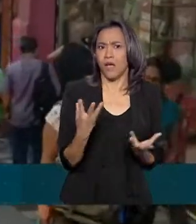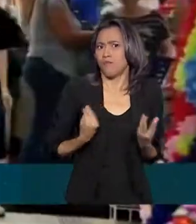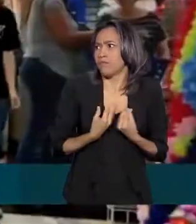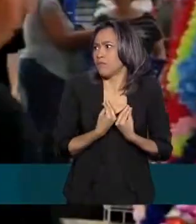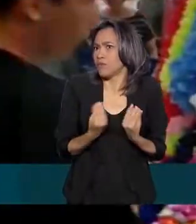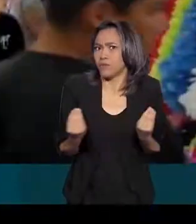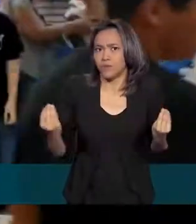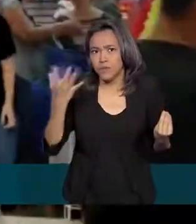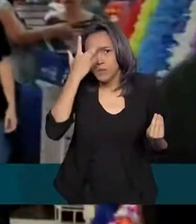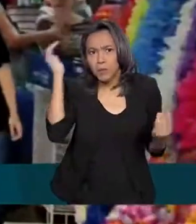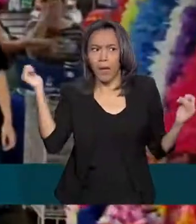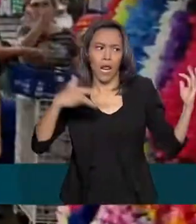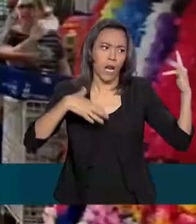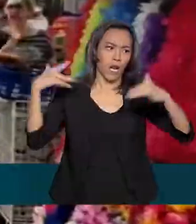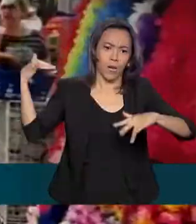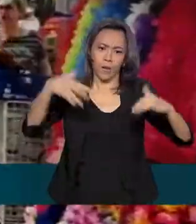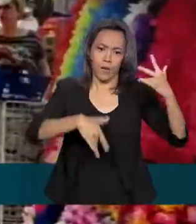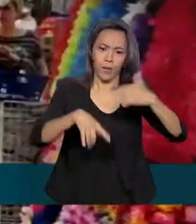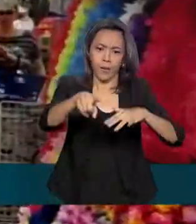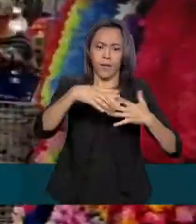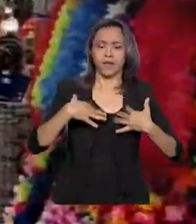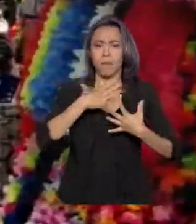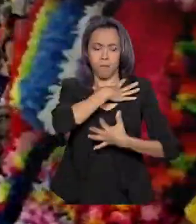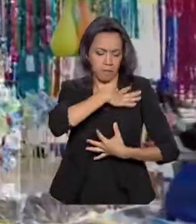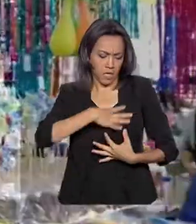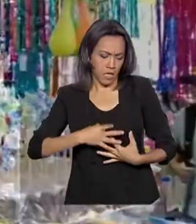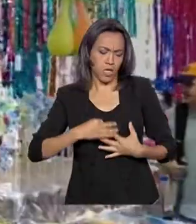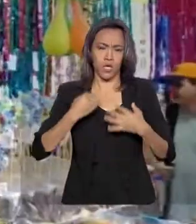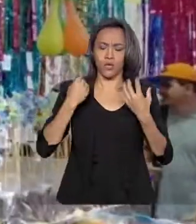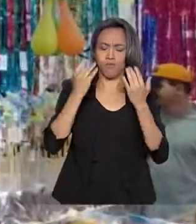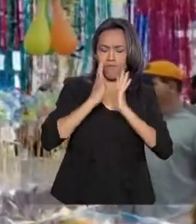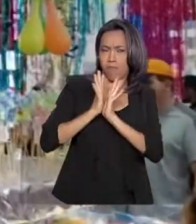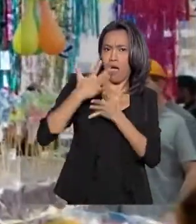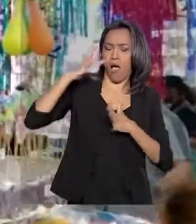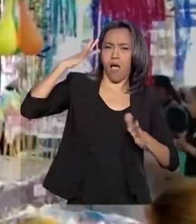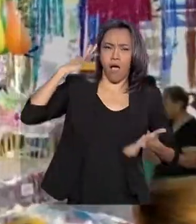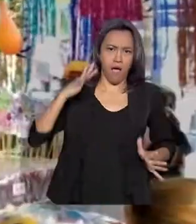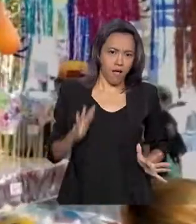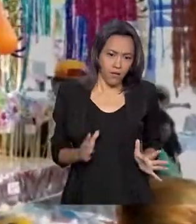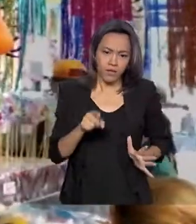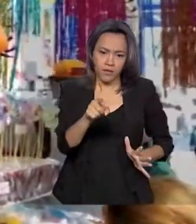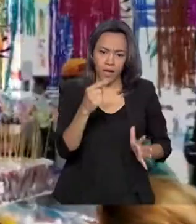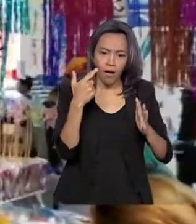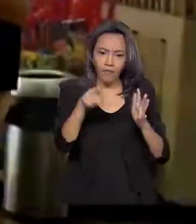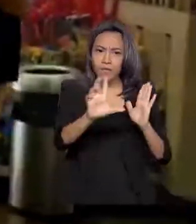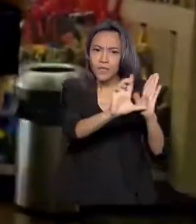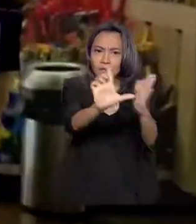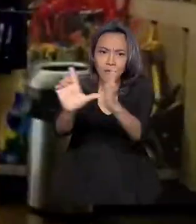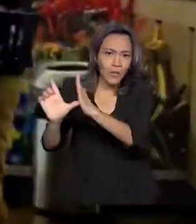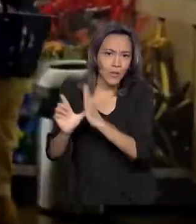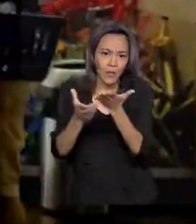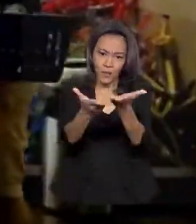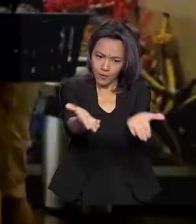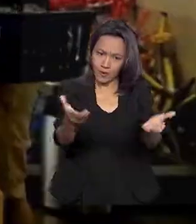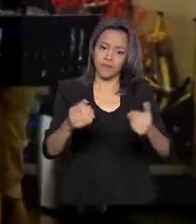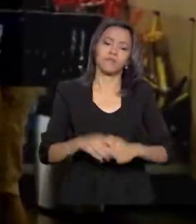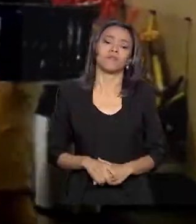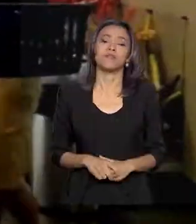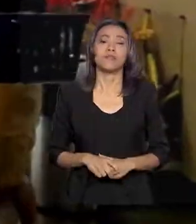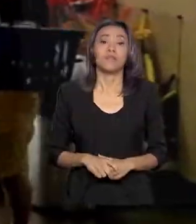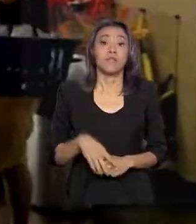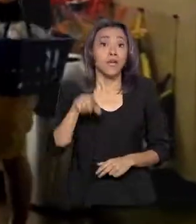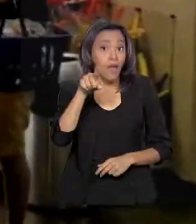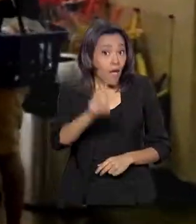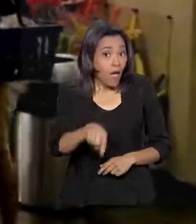gente. Os acessórios que dão colorido e brilho nos blocos de rua estão nas vitrines do comércio popular. E